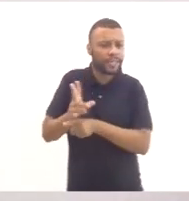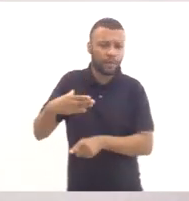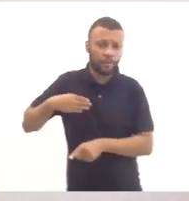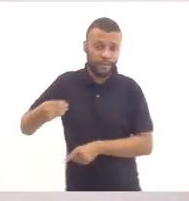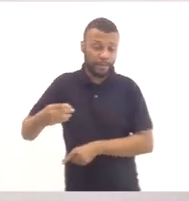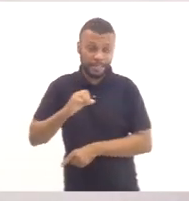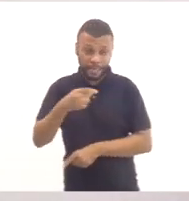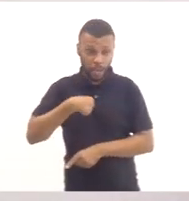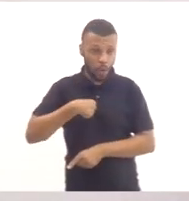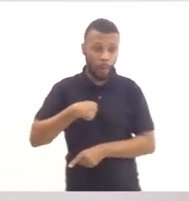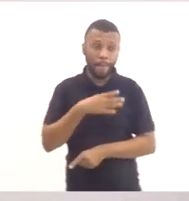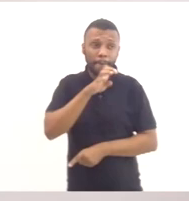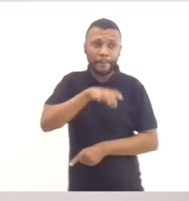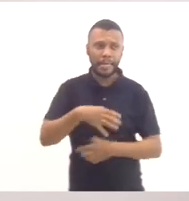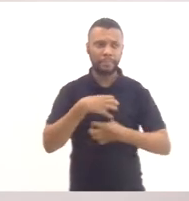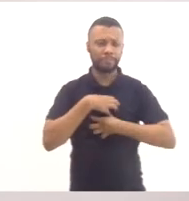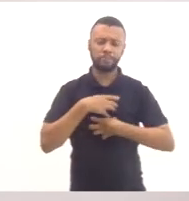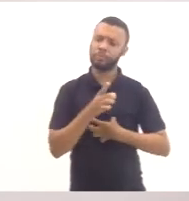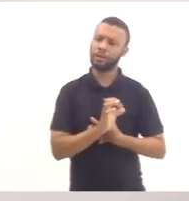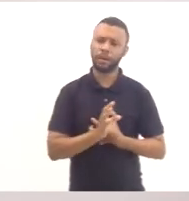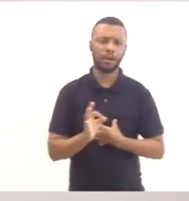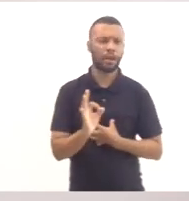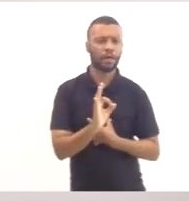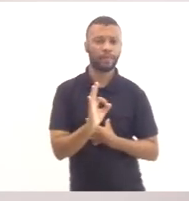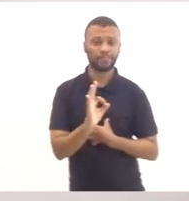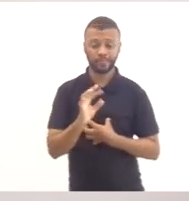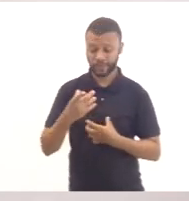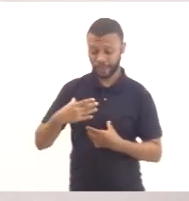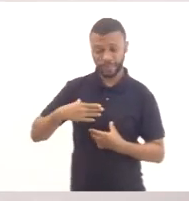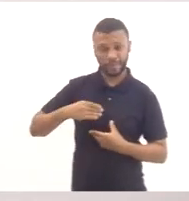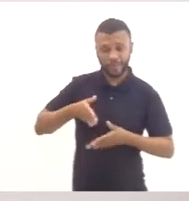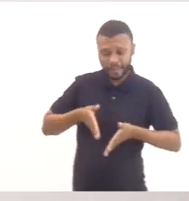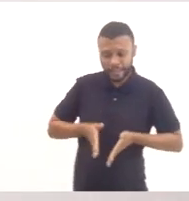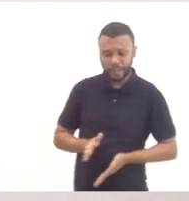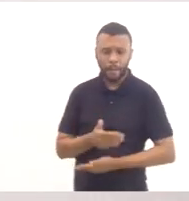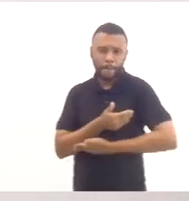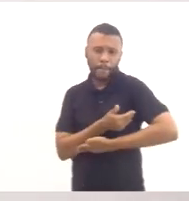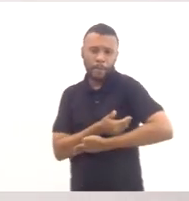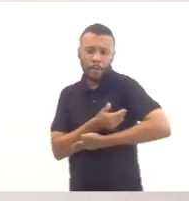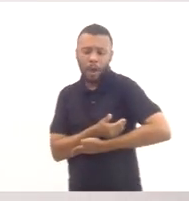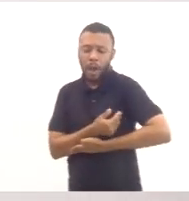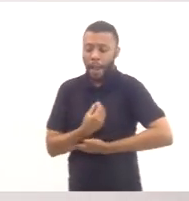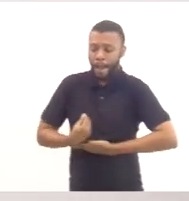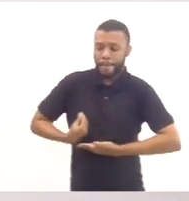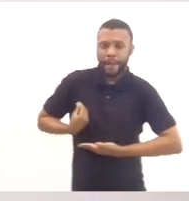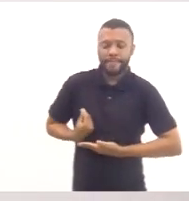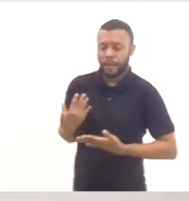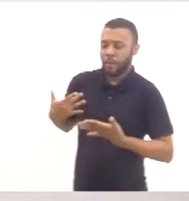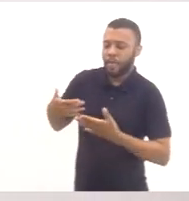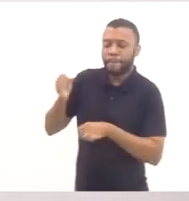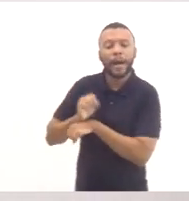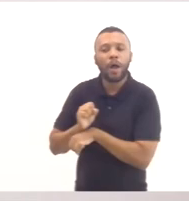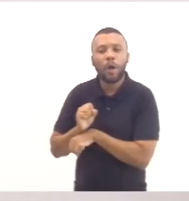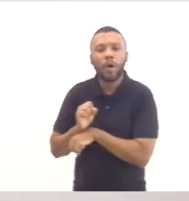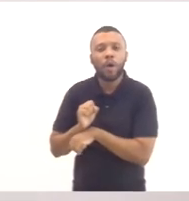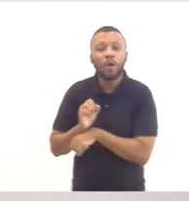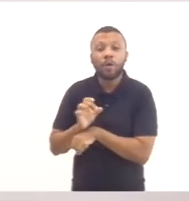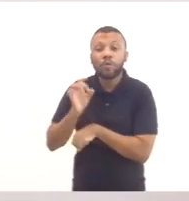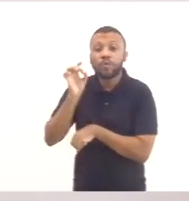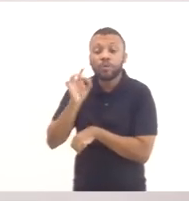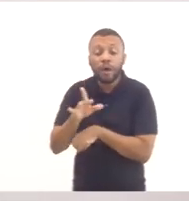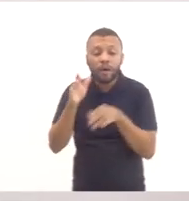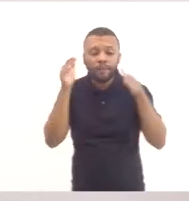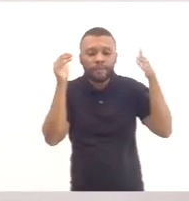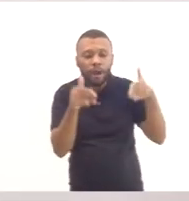bem e depois que meu filho nasceu eu parei de viver não sou nada além de ser mãe